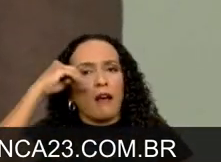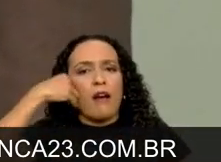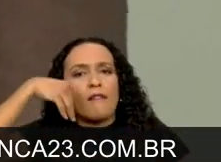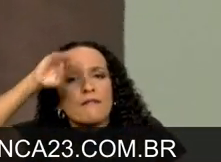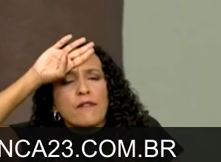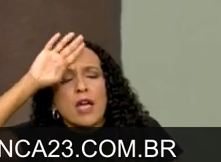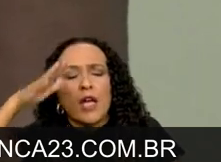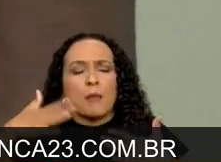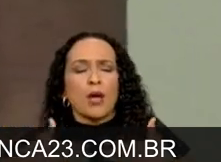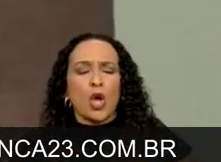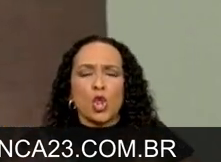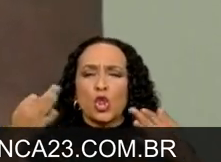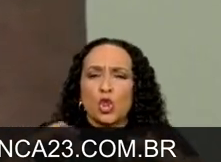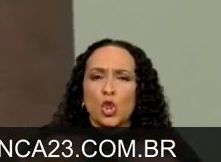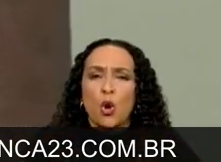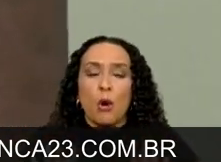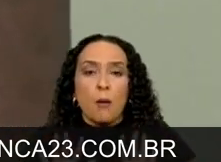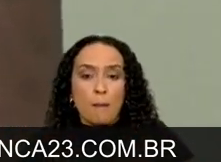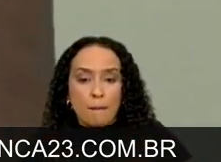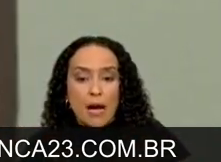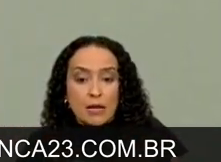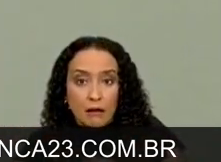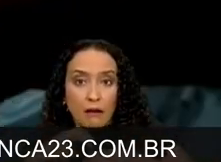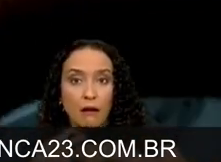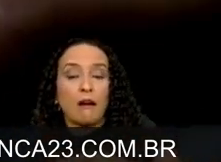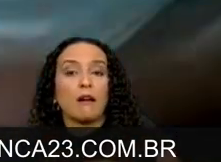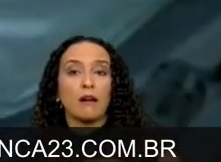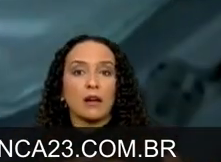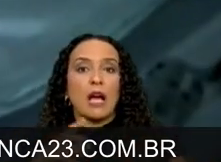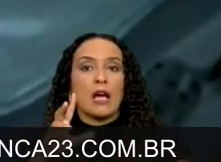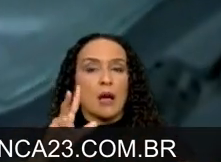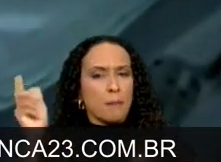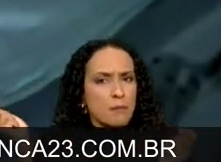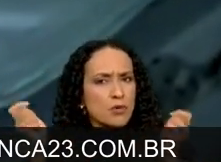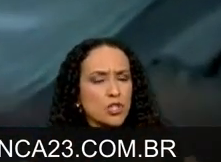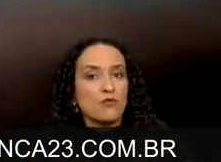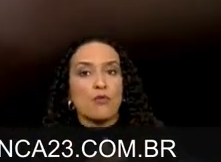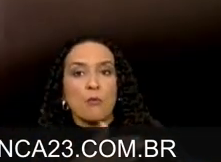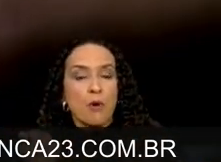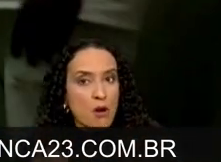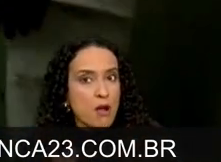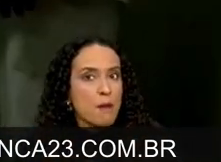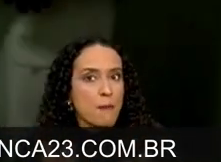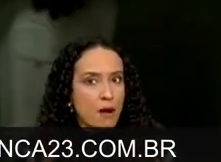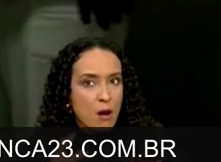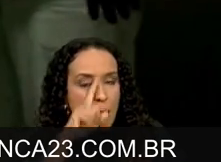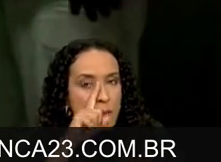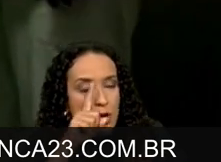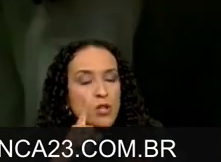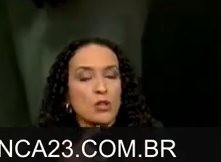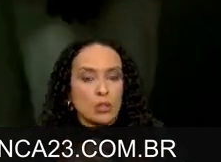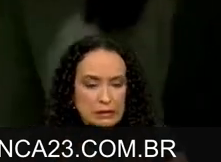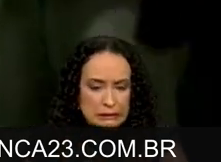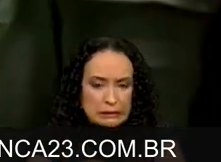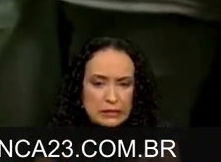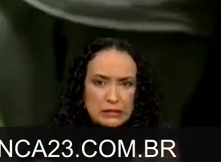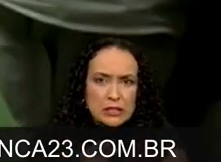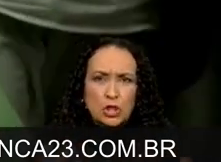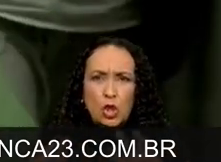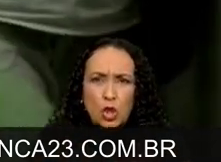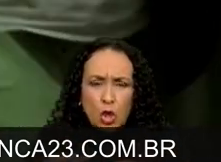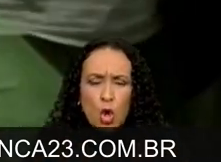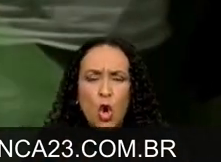e dores pelo corpo. Mas no caso da chikungunya, a chance de morte é maior e as dores nas